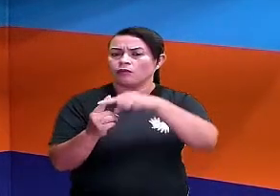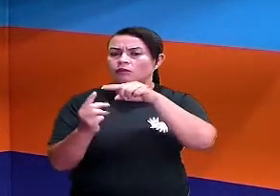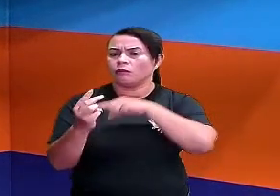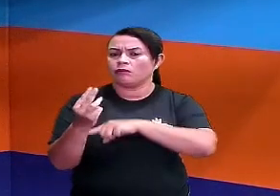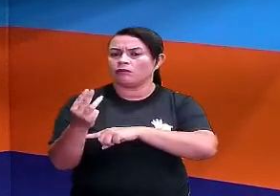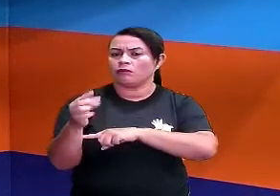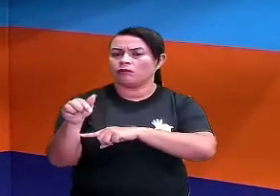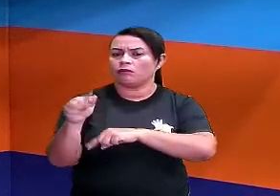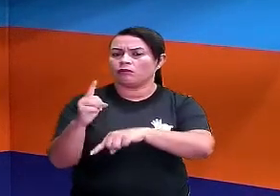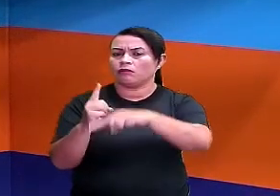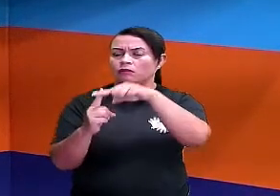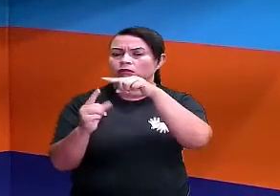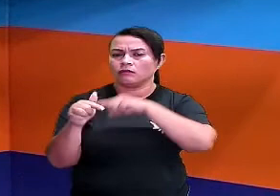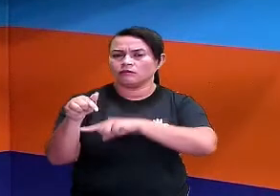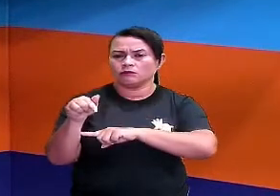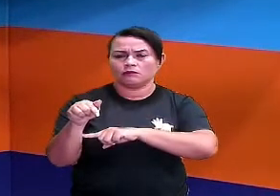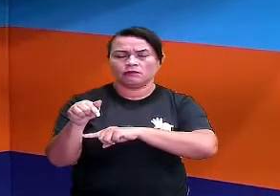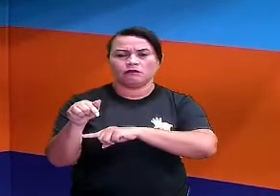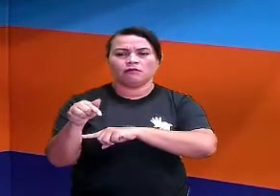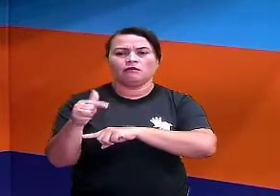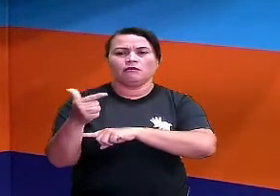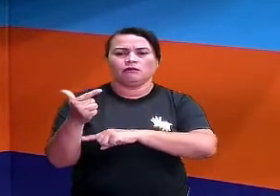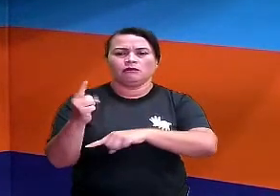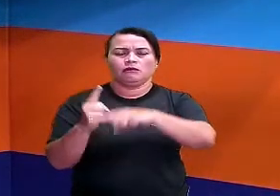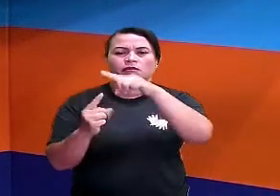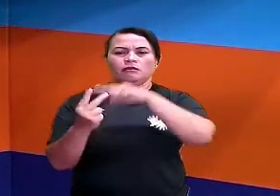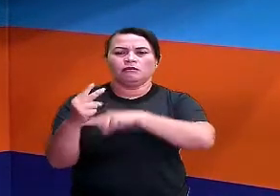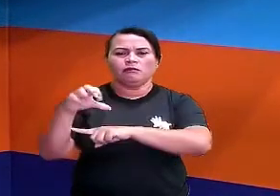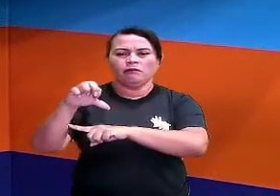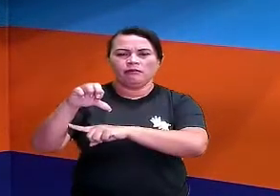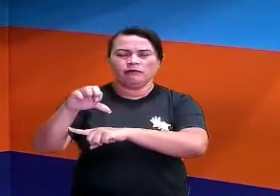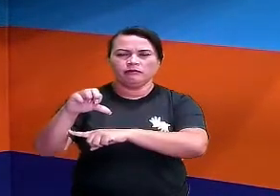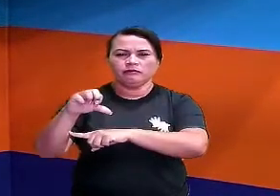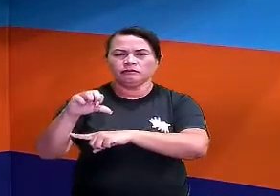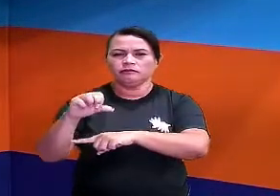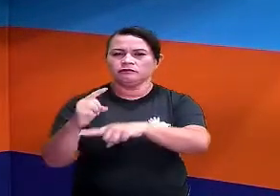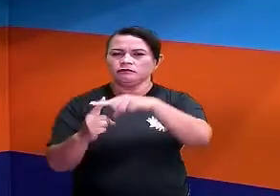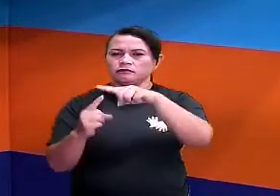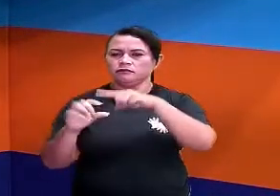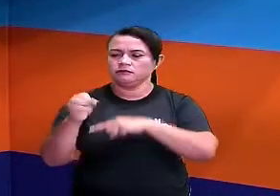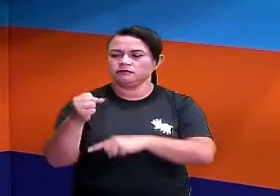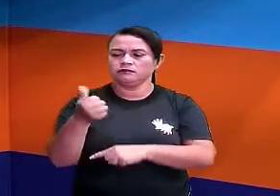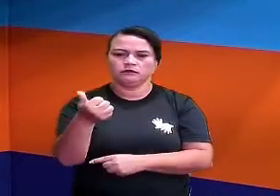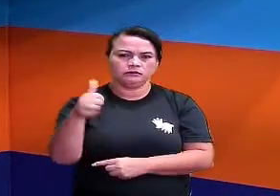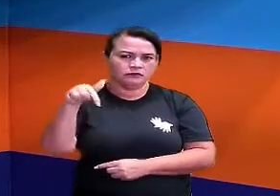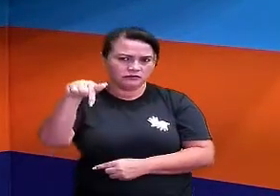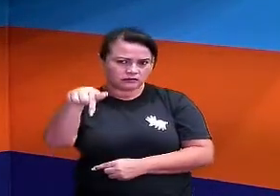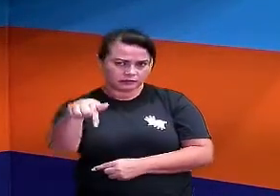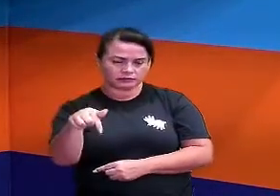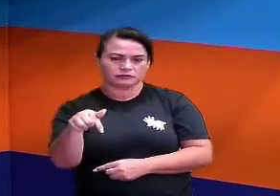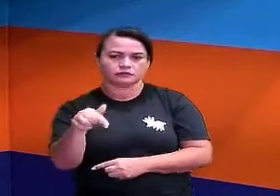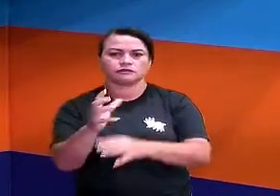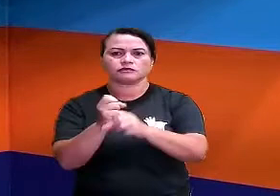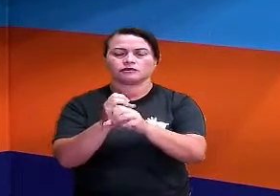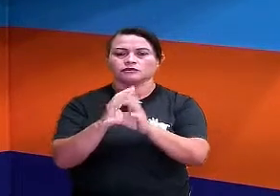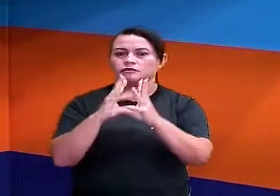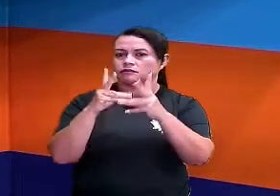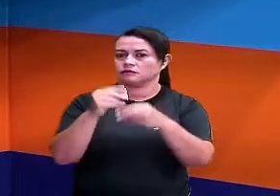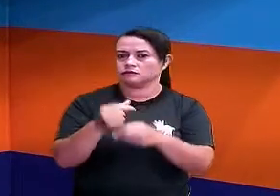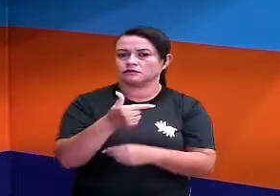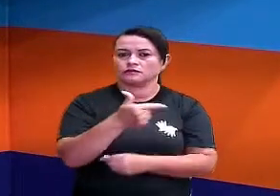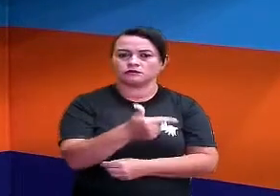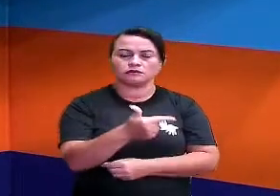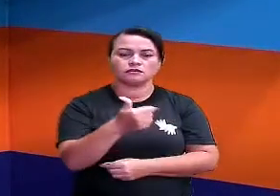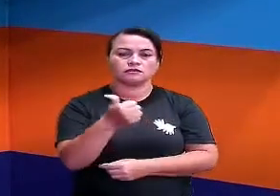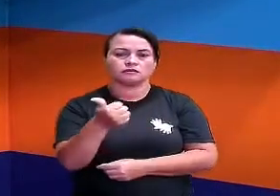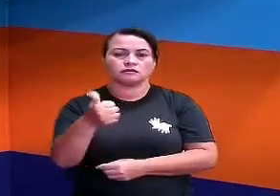7. 7 com 2, 9. E aqui, ó, com 8, 17. Eu chego a 217. E vou